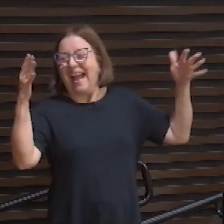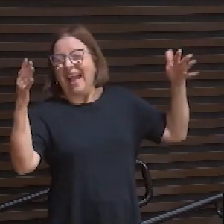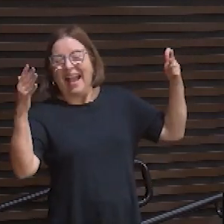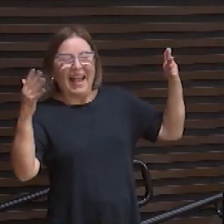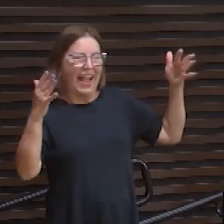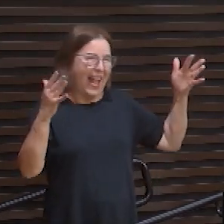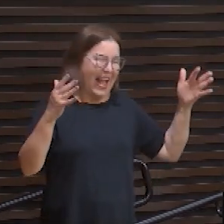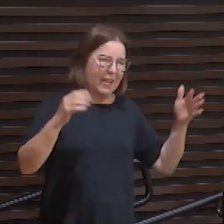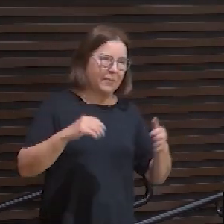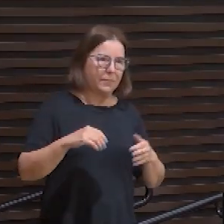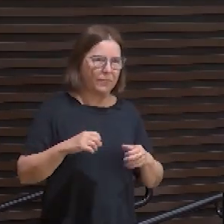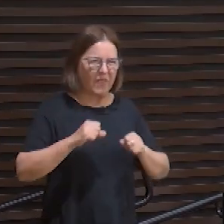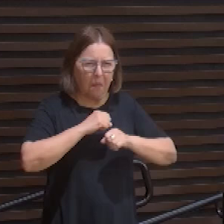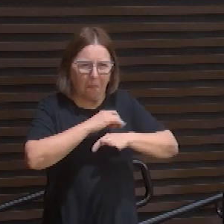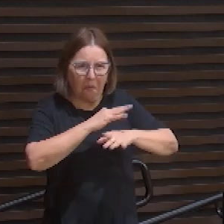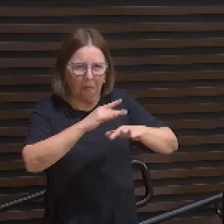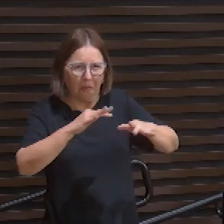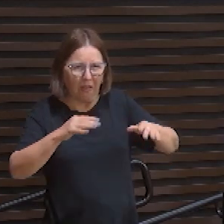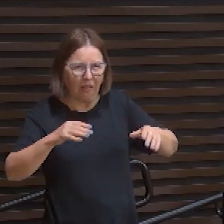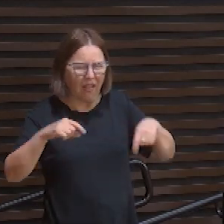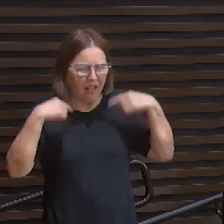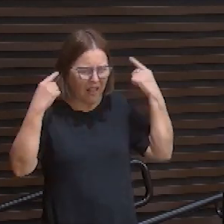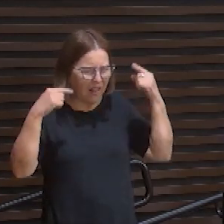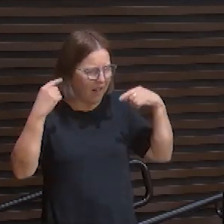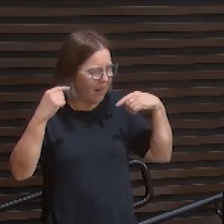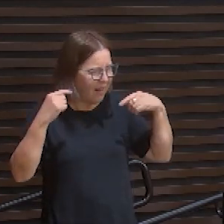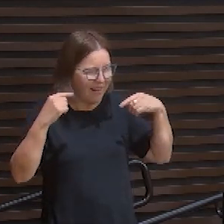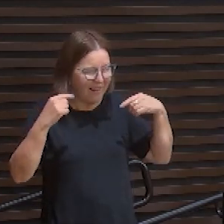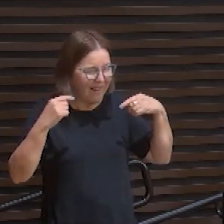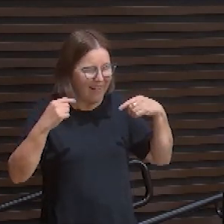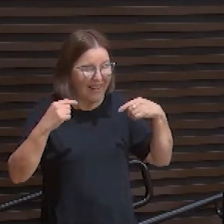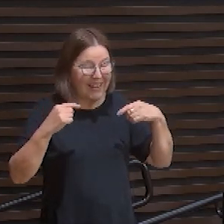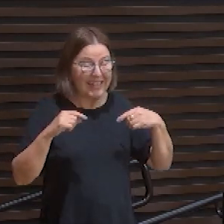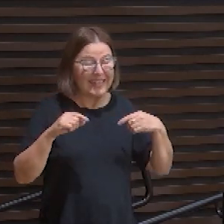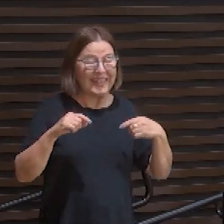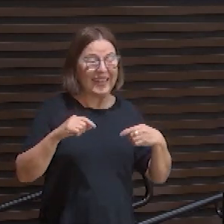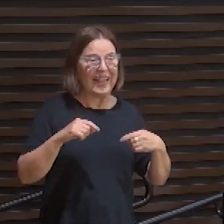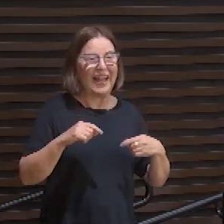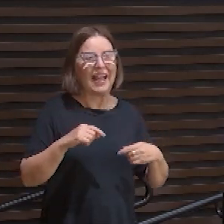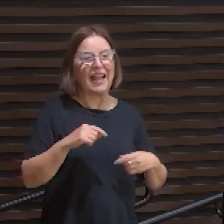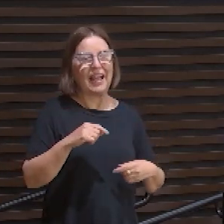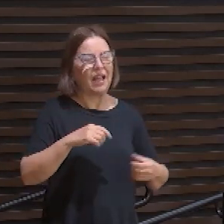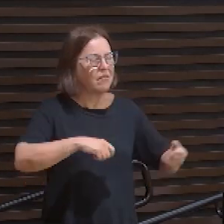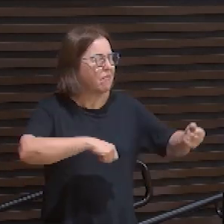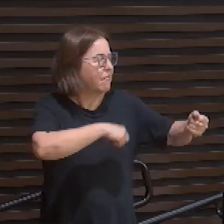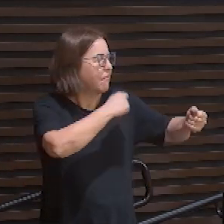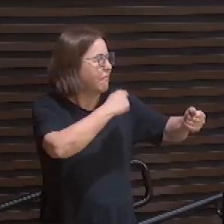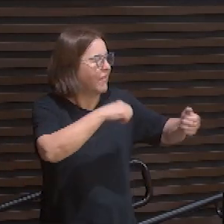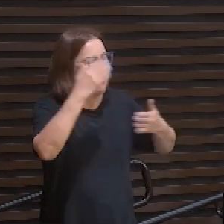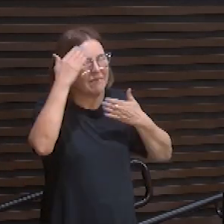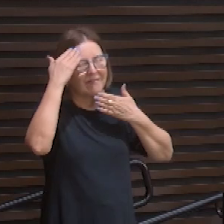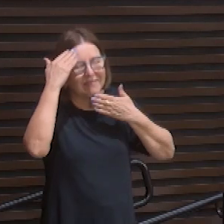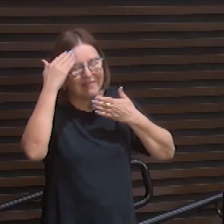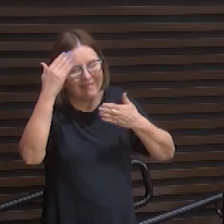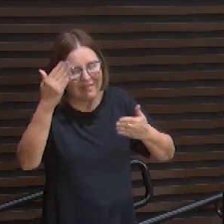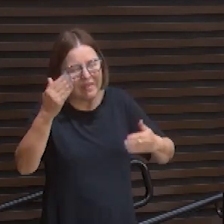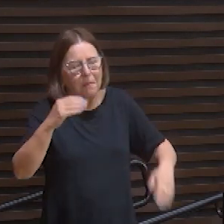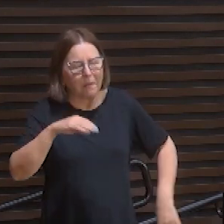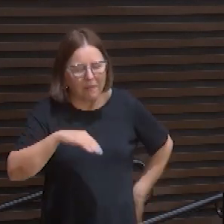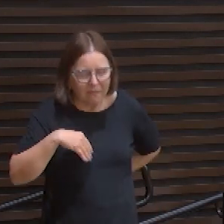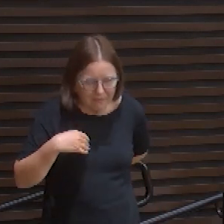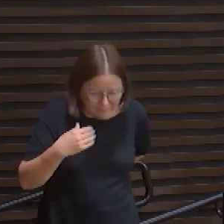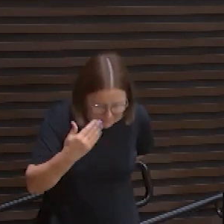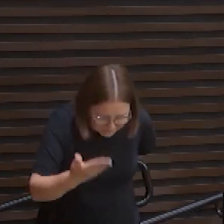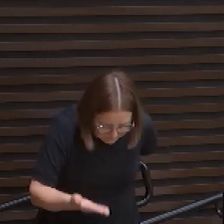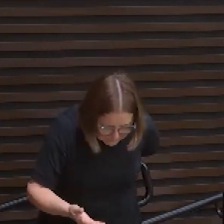entusiasticamente. A multidão estava enlouquecida e ele agradecia aos aplausos, mas não parecia